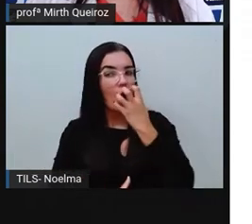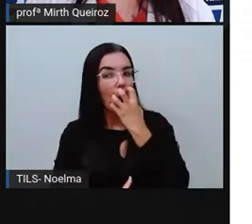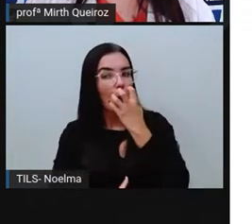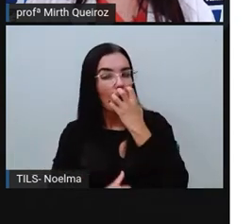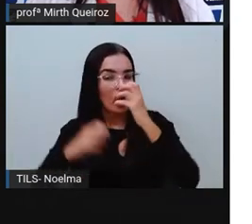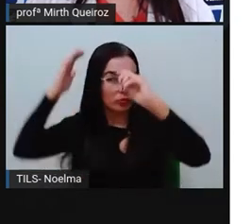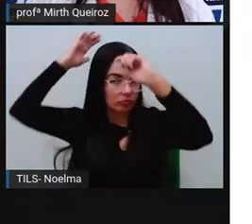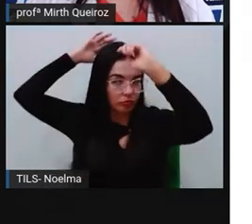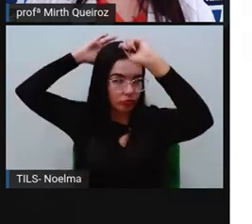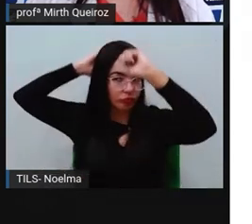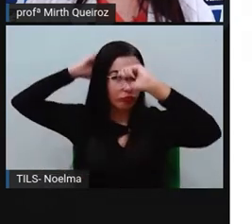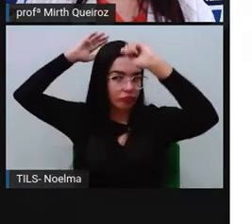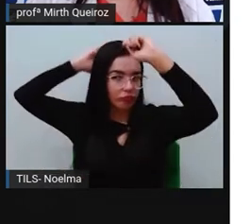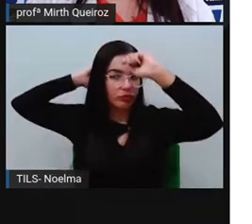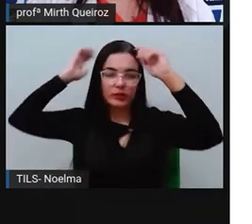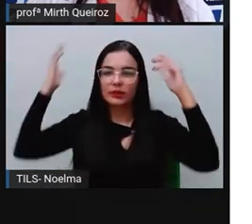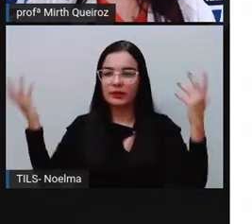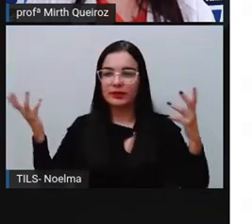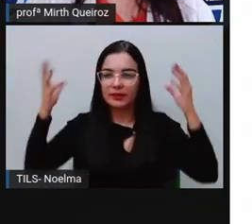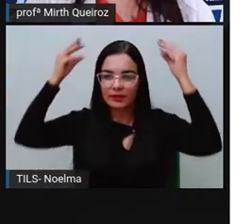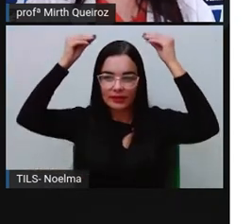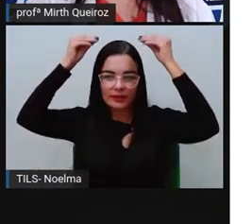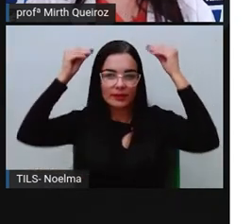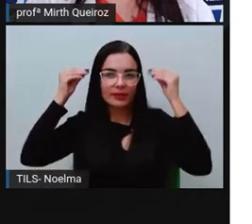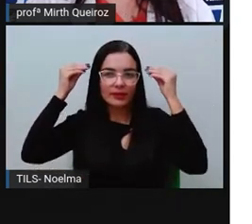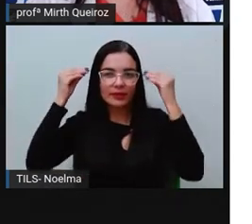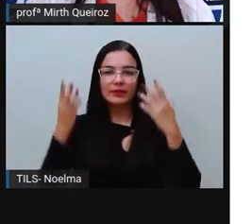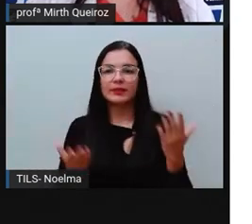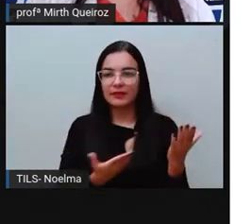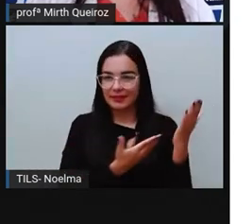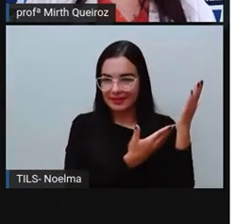som do CH com X.